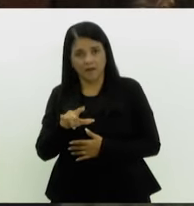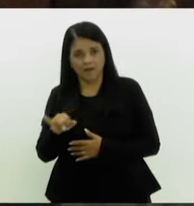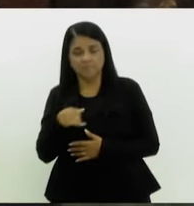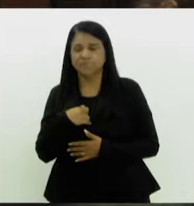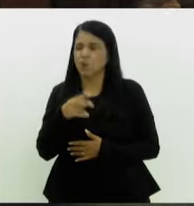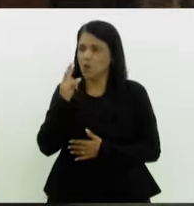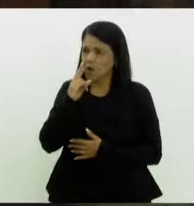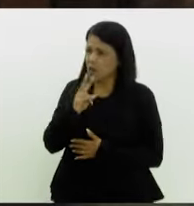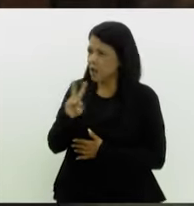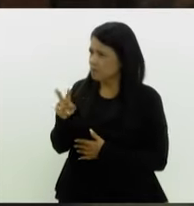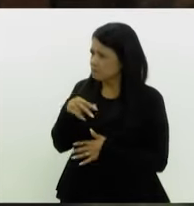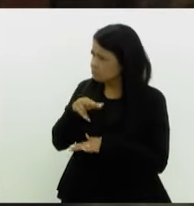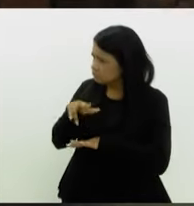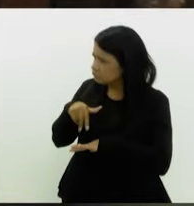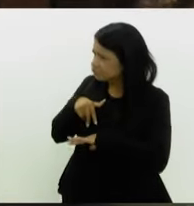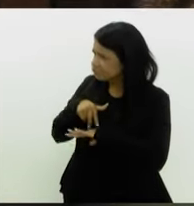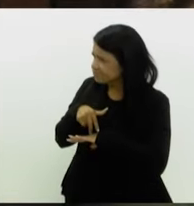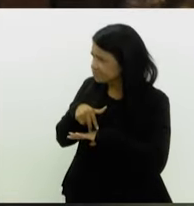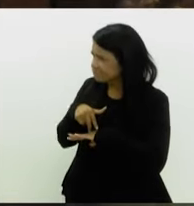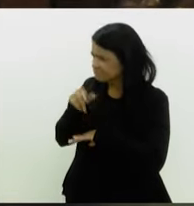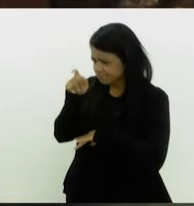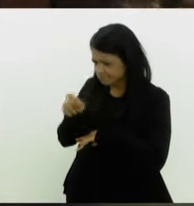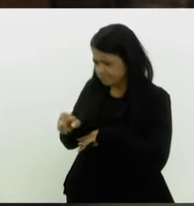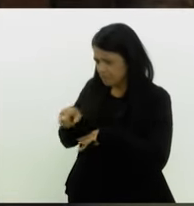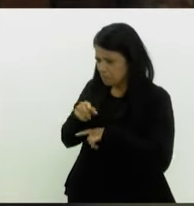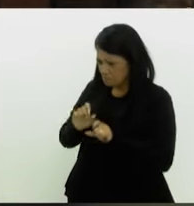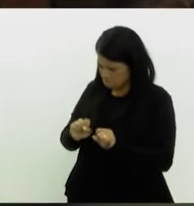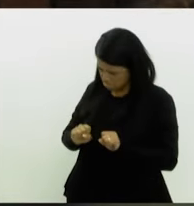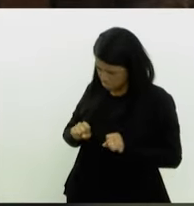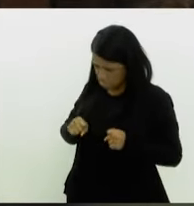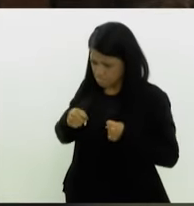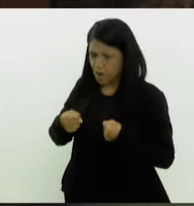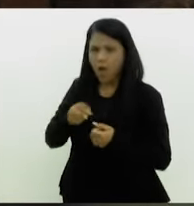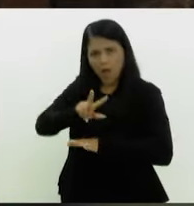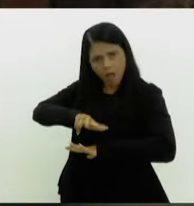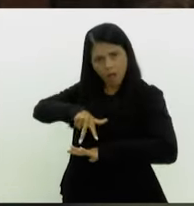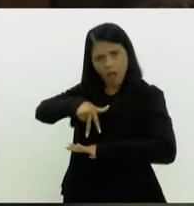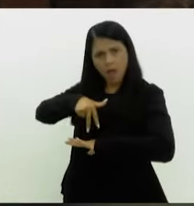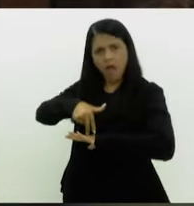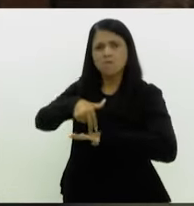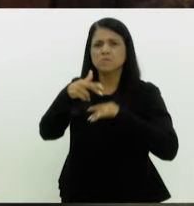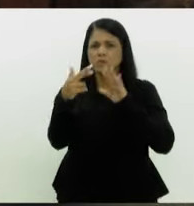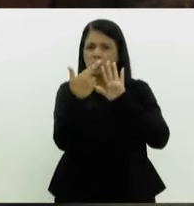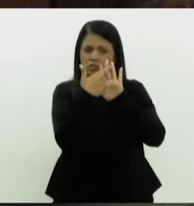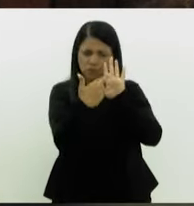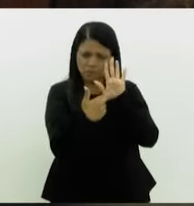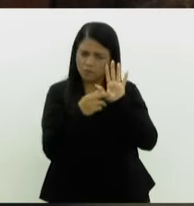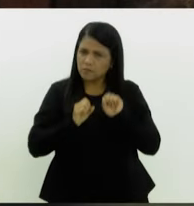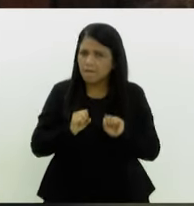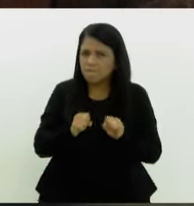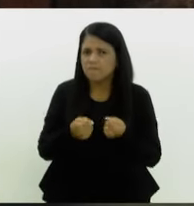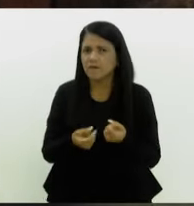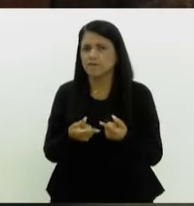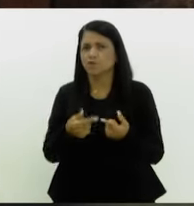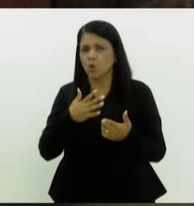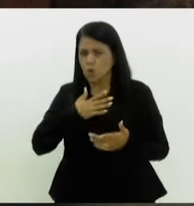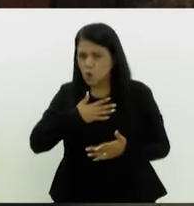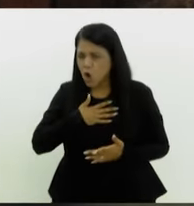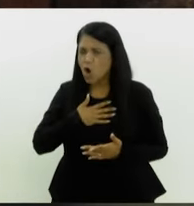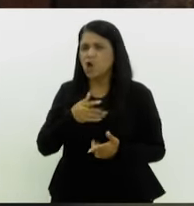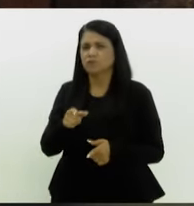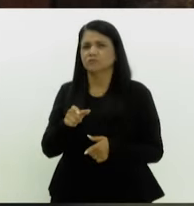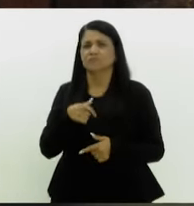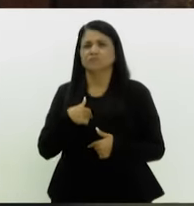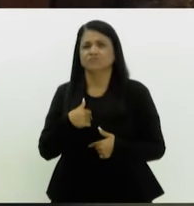Fátima e ela sempre se impôs pelo Regimento e eu gosto disso a gente não tá mais numa fase que